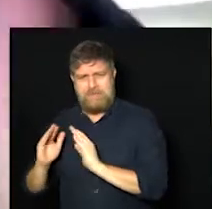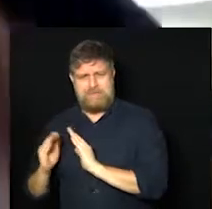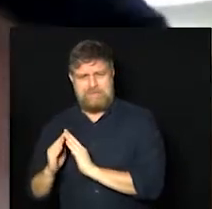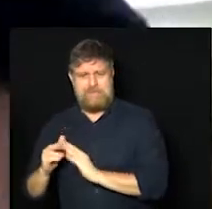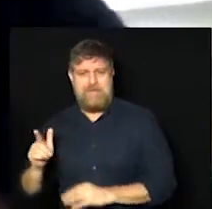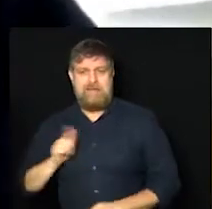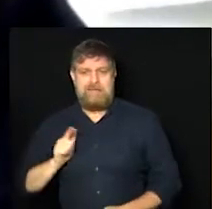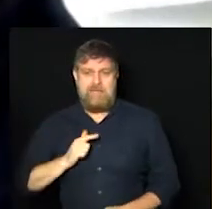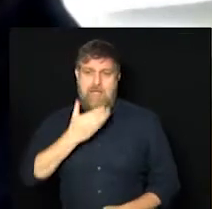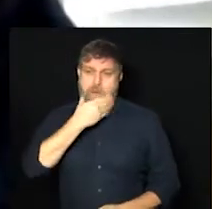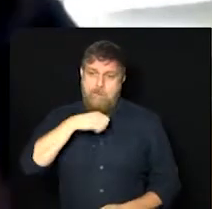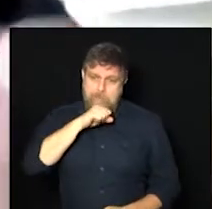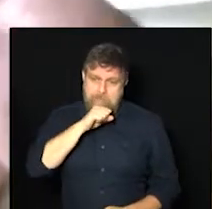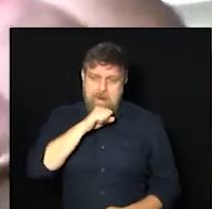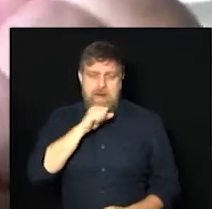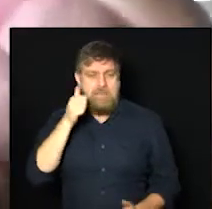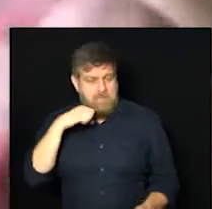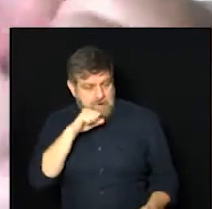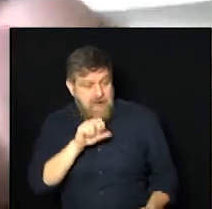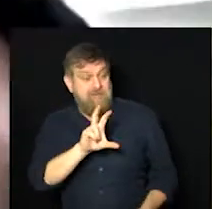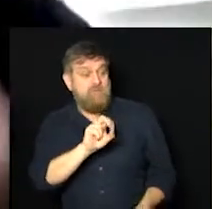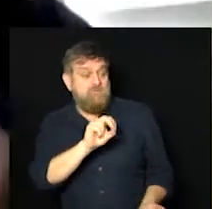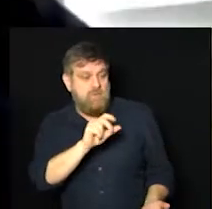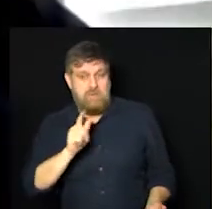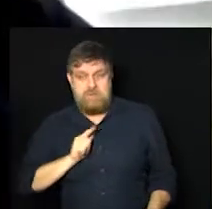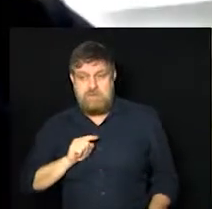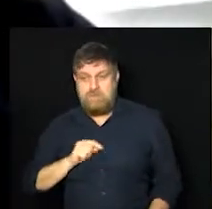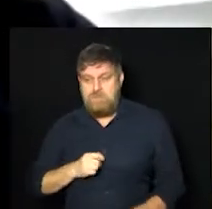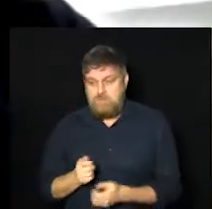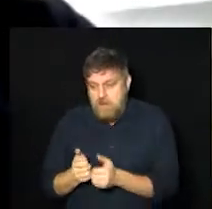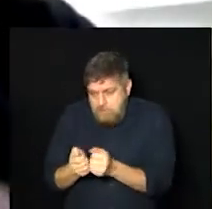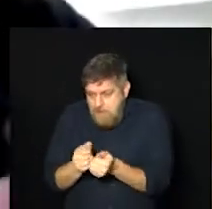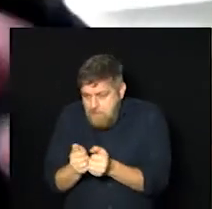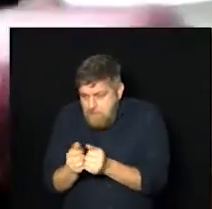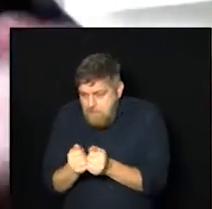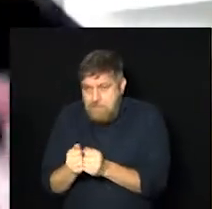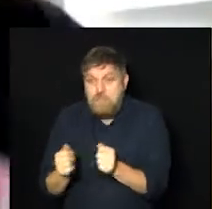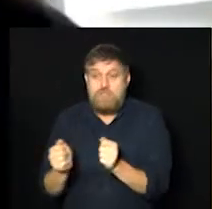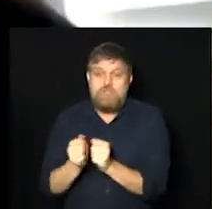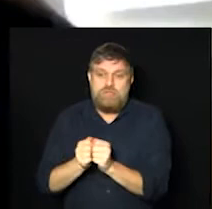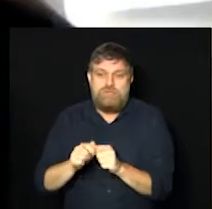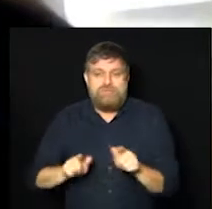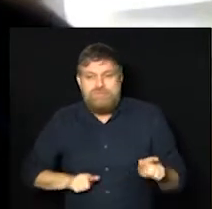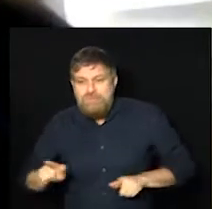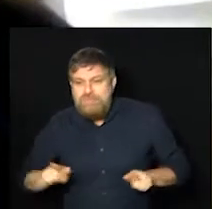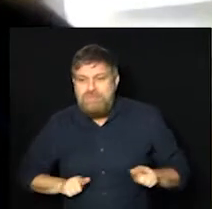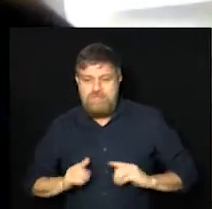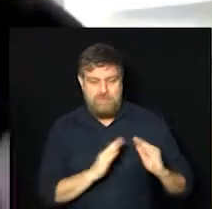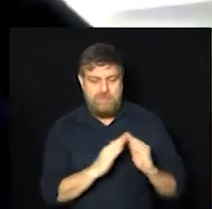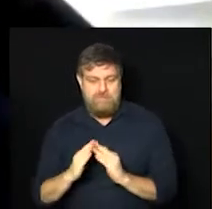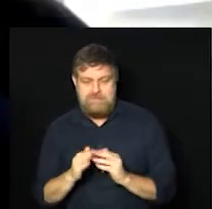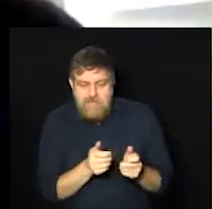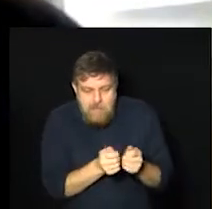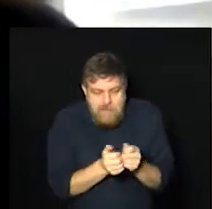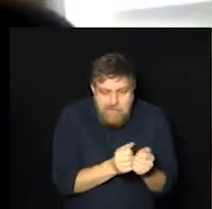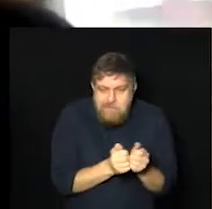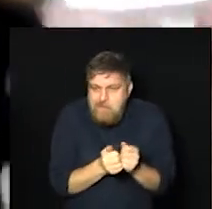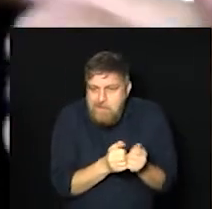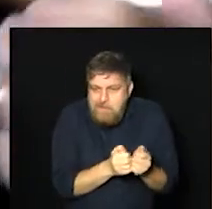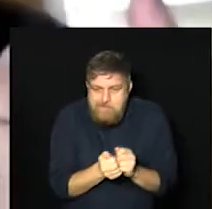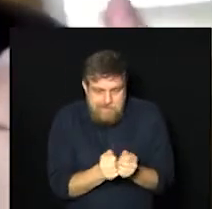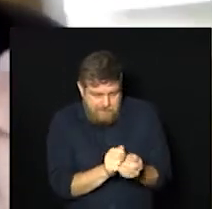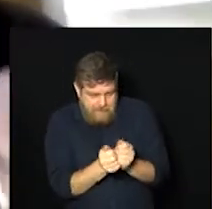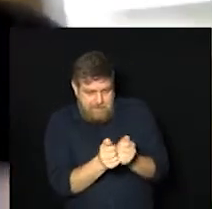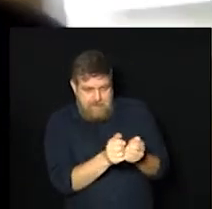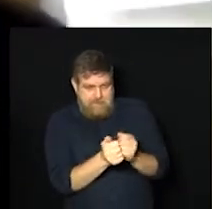meus pais que são avós aqui dentro. Mas meu filho foi jogar videogame com o primo, foi jogar videogame com o vizinho. Então, eu não